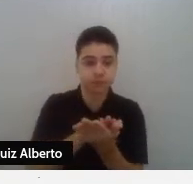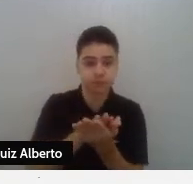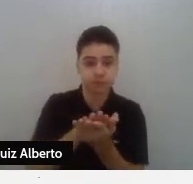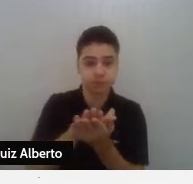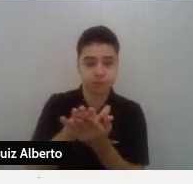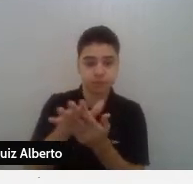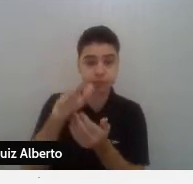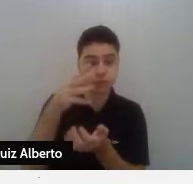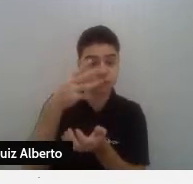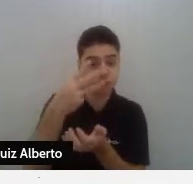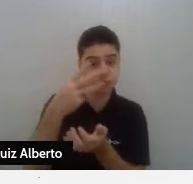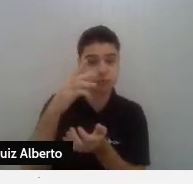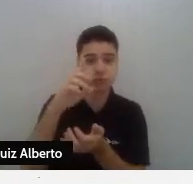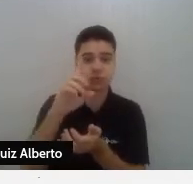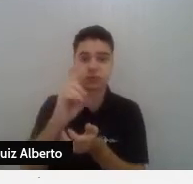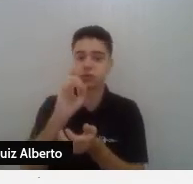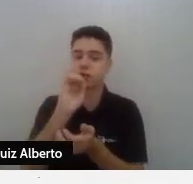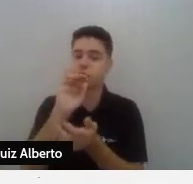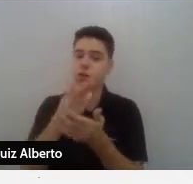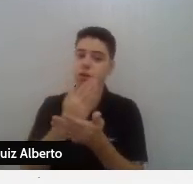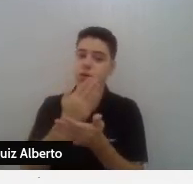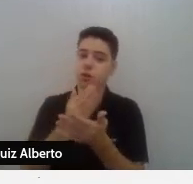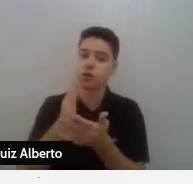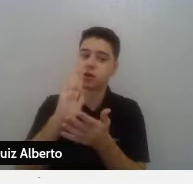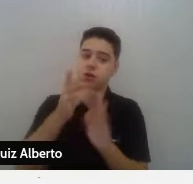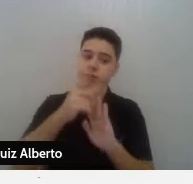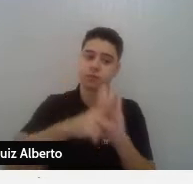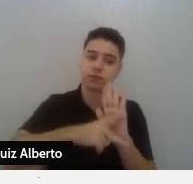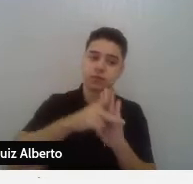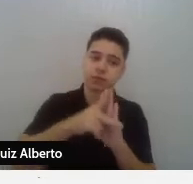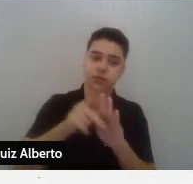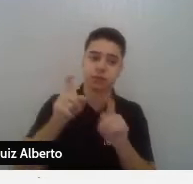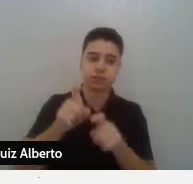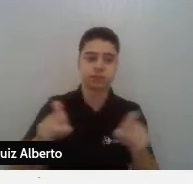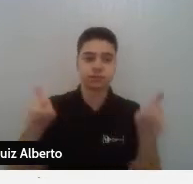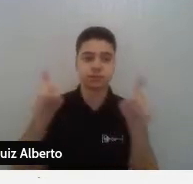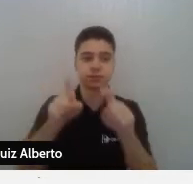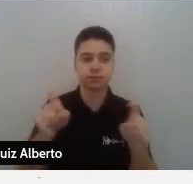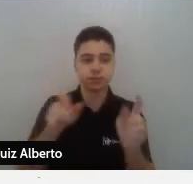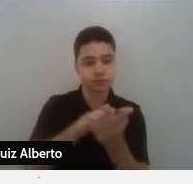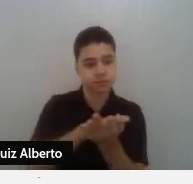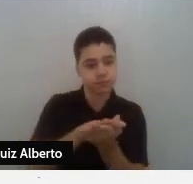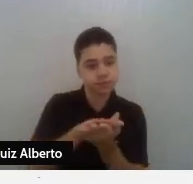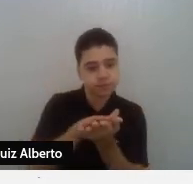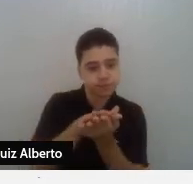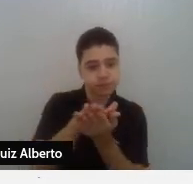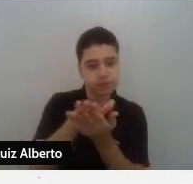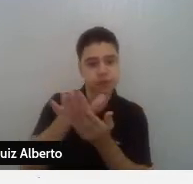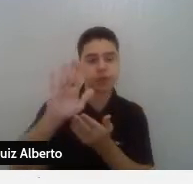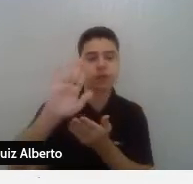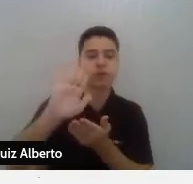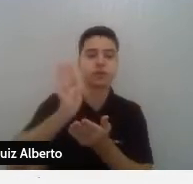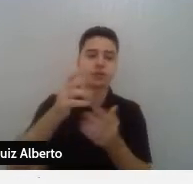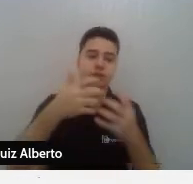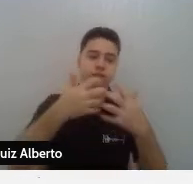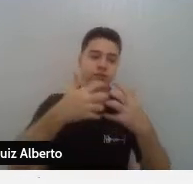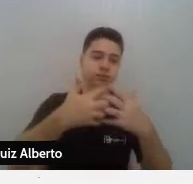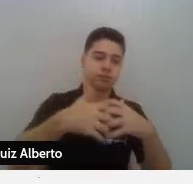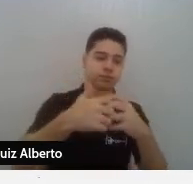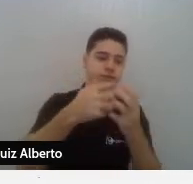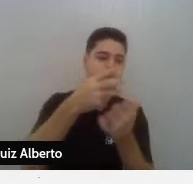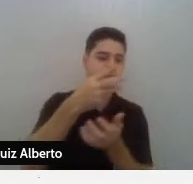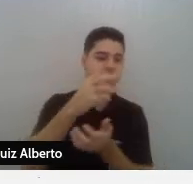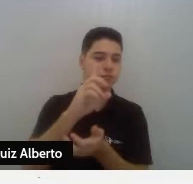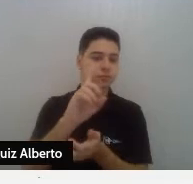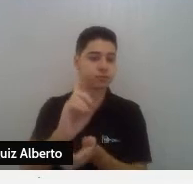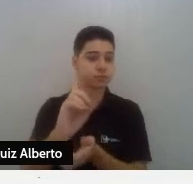3D. Então, algumas obras elas são projetadas no computadores, impressas nas impressoras 3D.